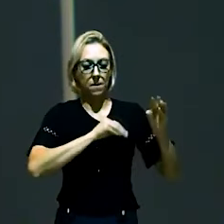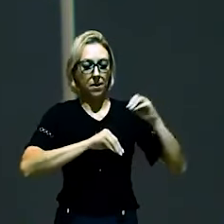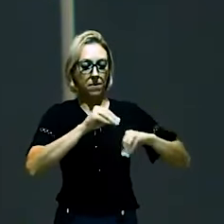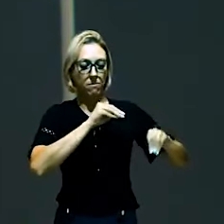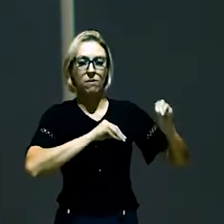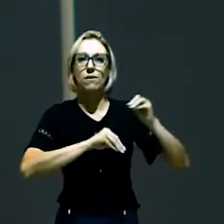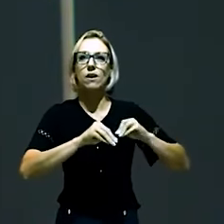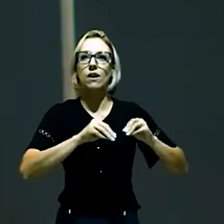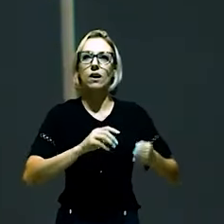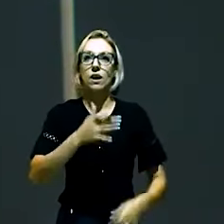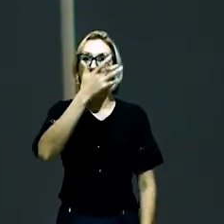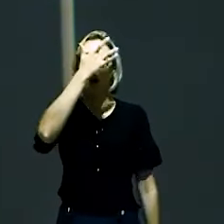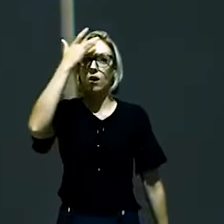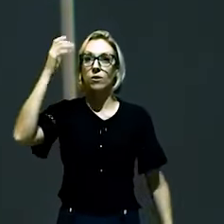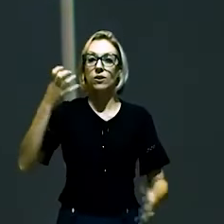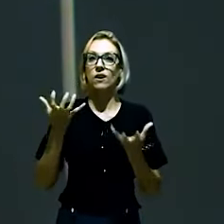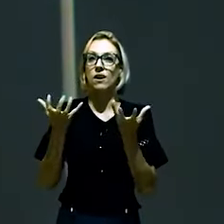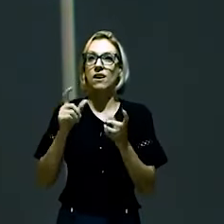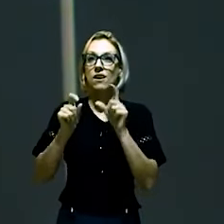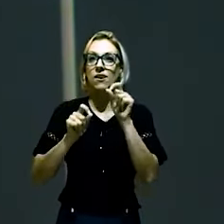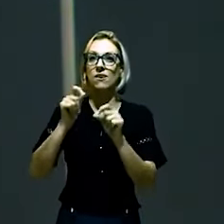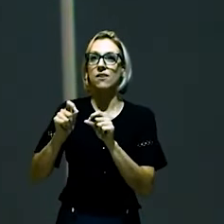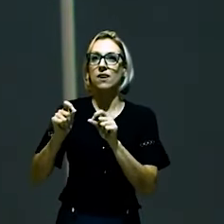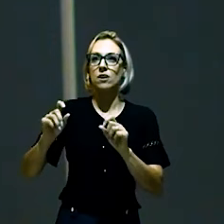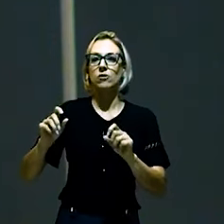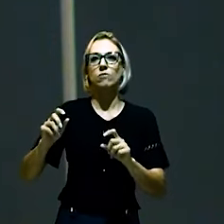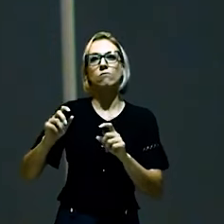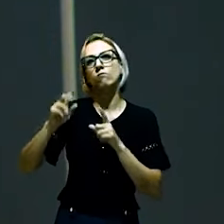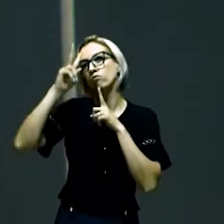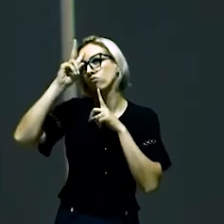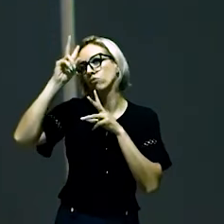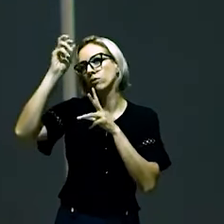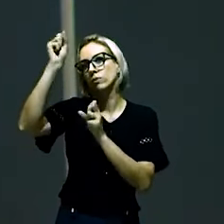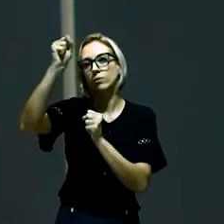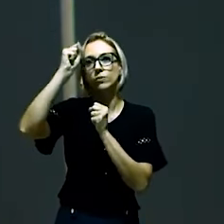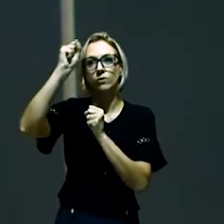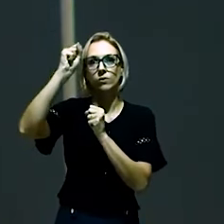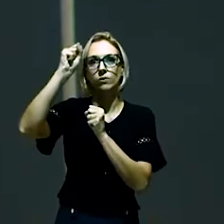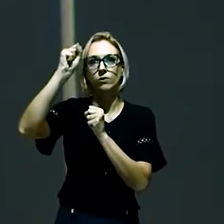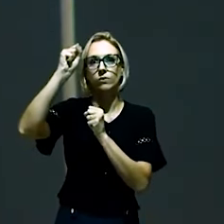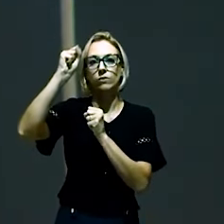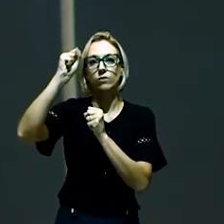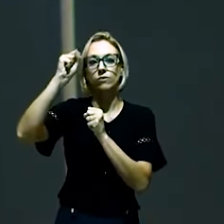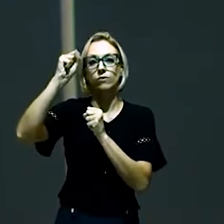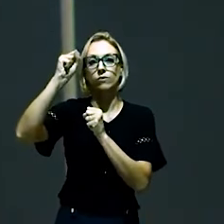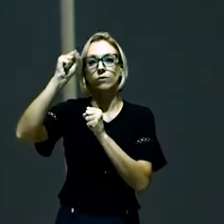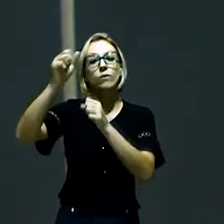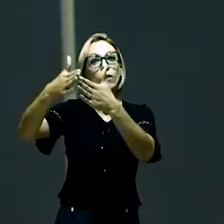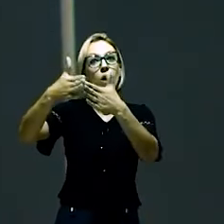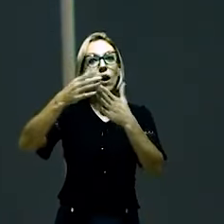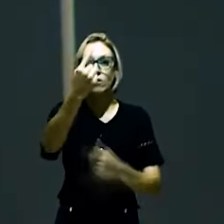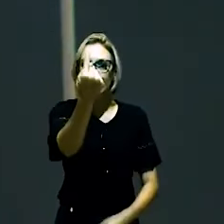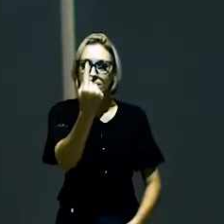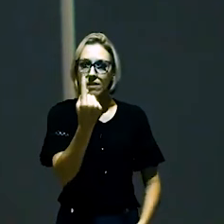força de Deus para vencer o pecado, eu te convido a vir aqui à frente. Eu quero orar